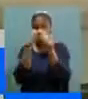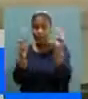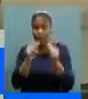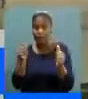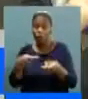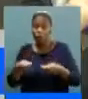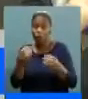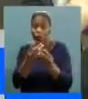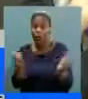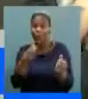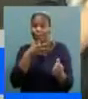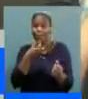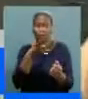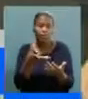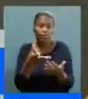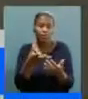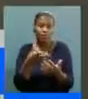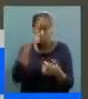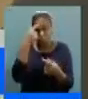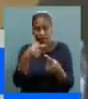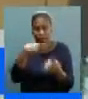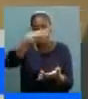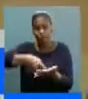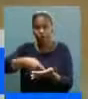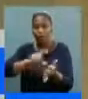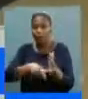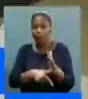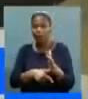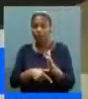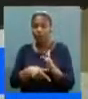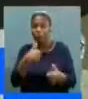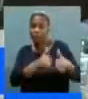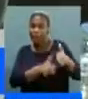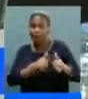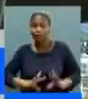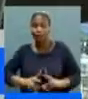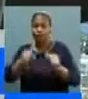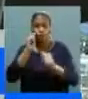Certifique, tem financiamento do projeto da competitividade para o desenvolvimento do turismo do Banco Mundial.